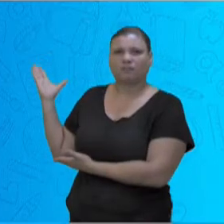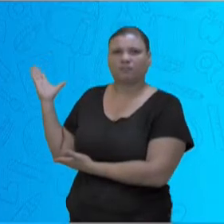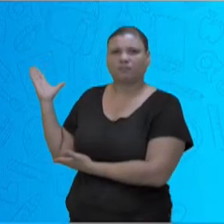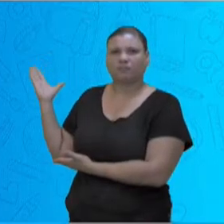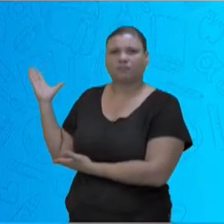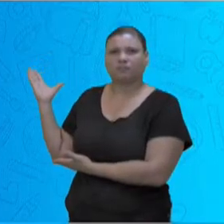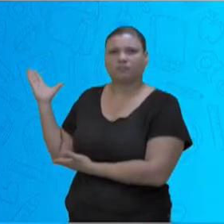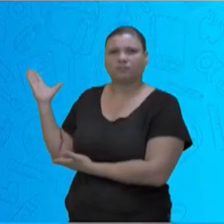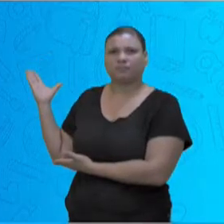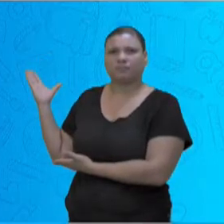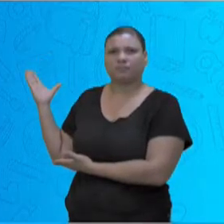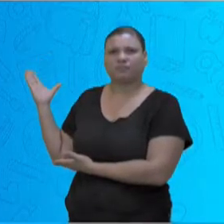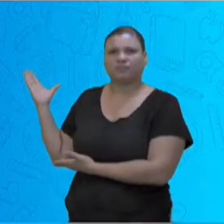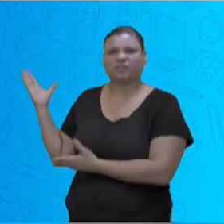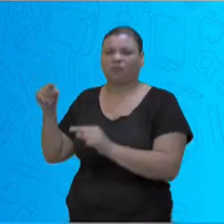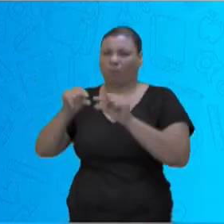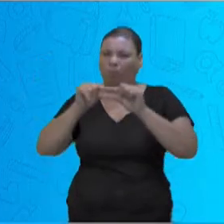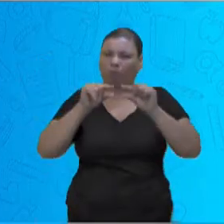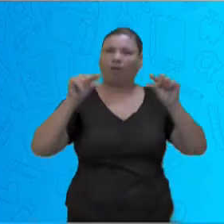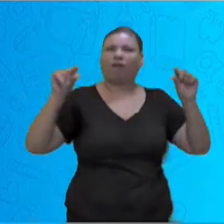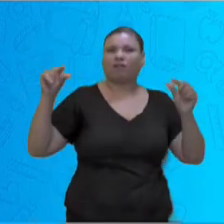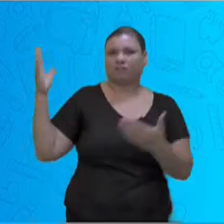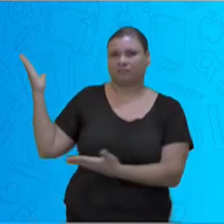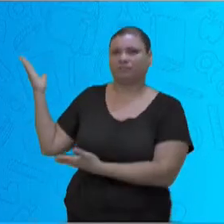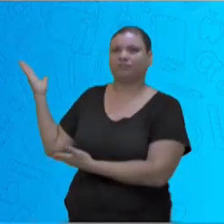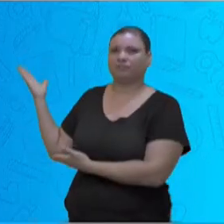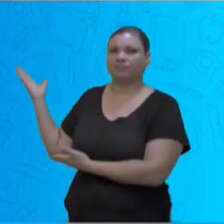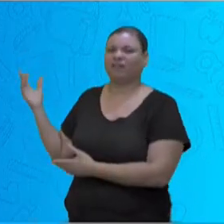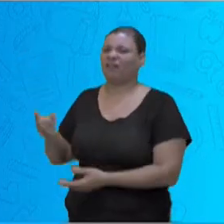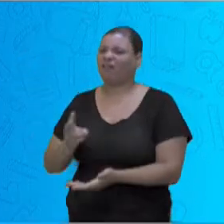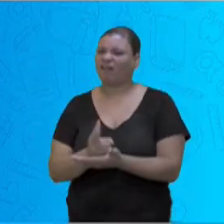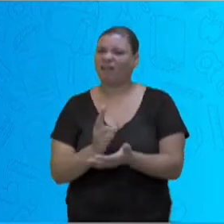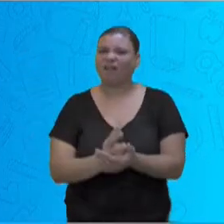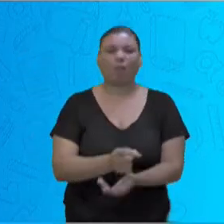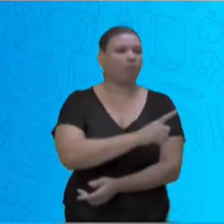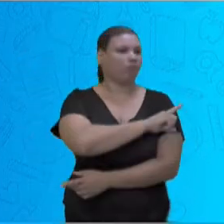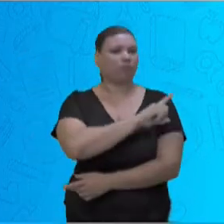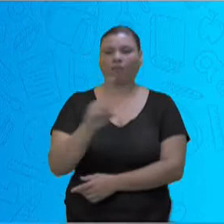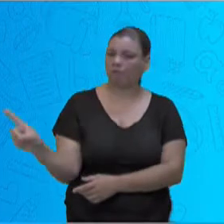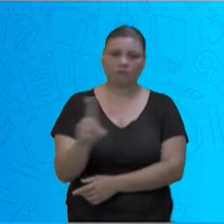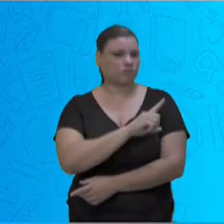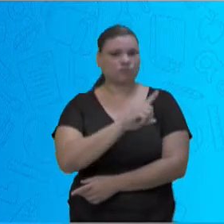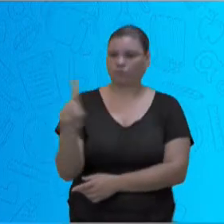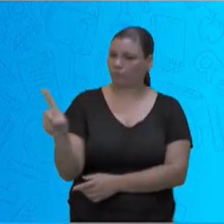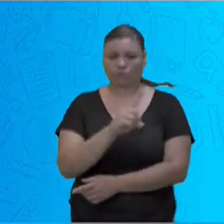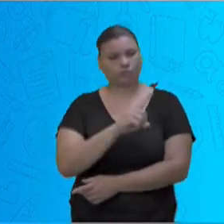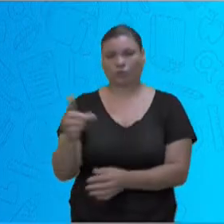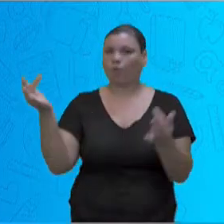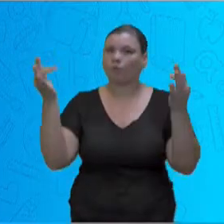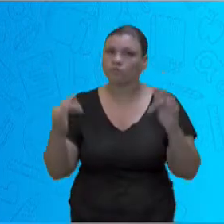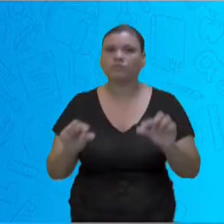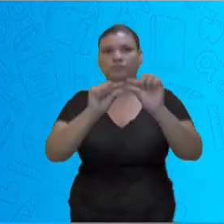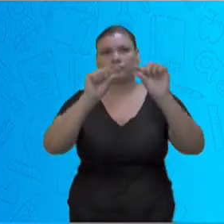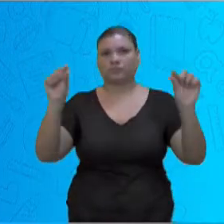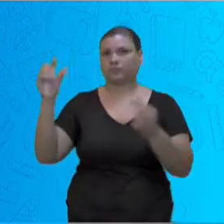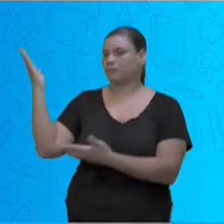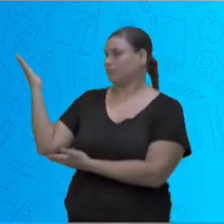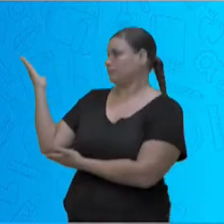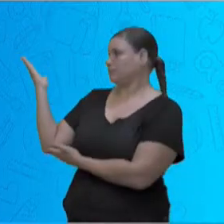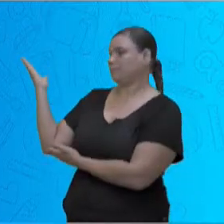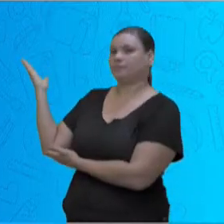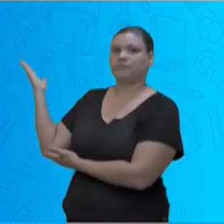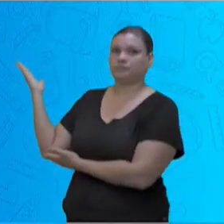not, he is not, she is not, it is not, we are not, they